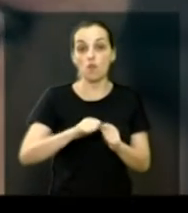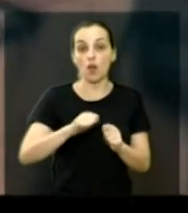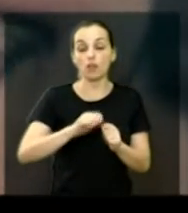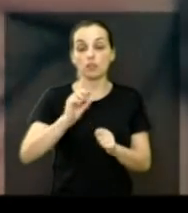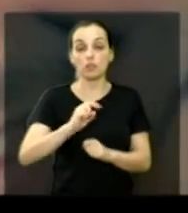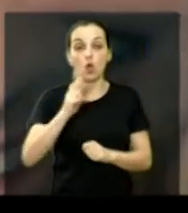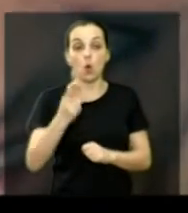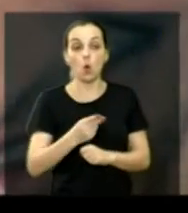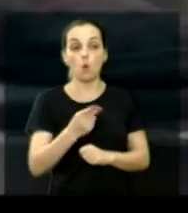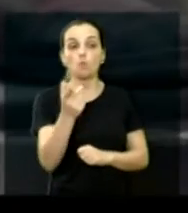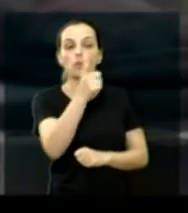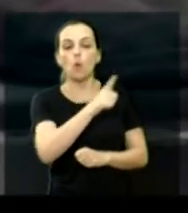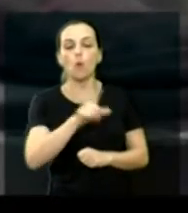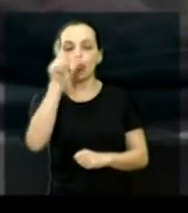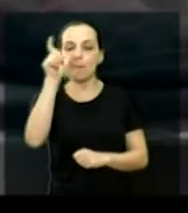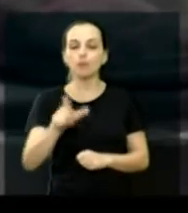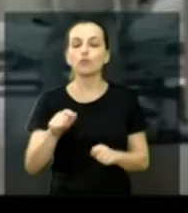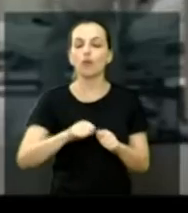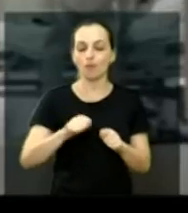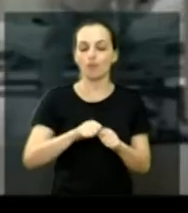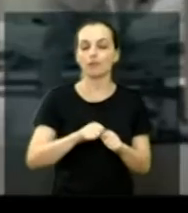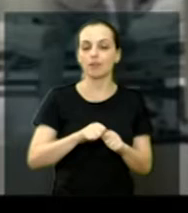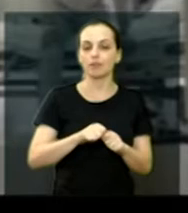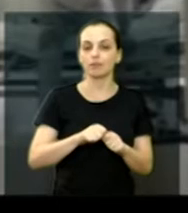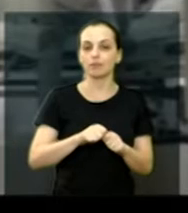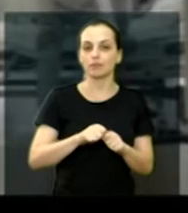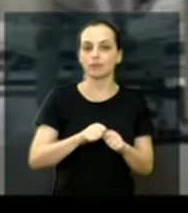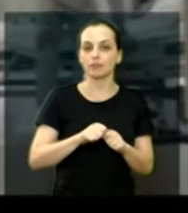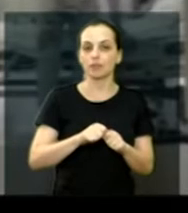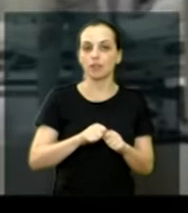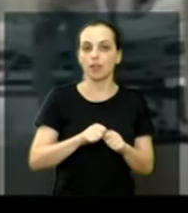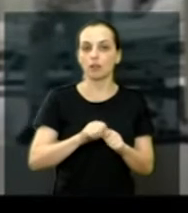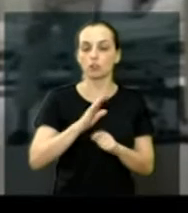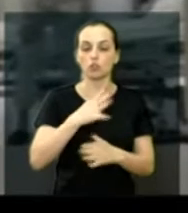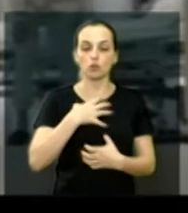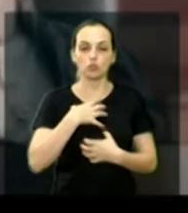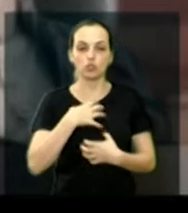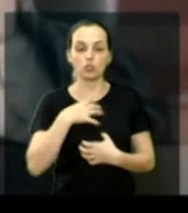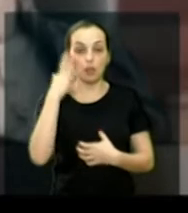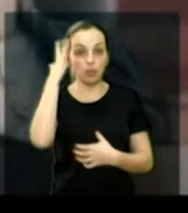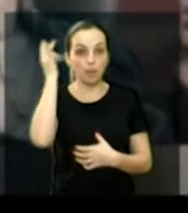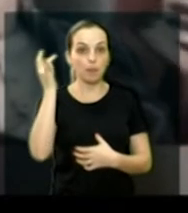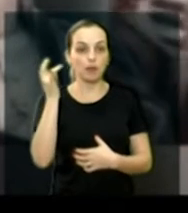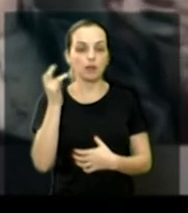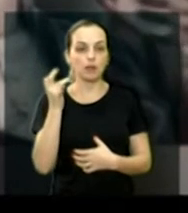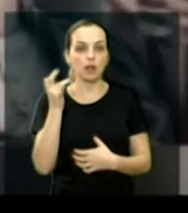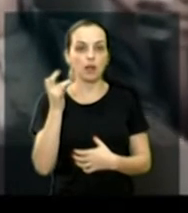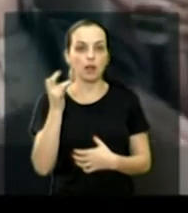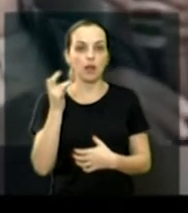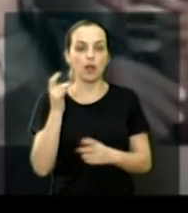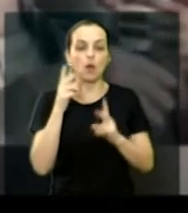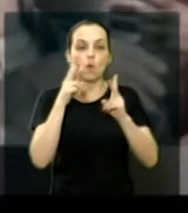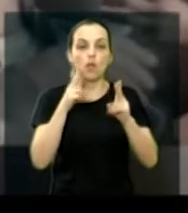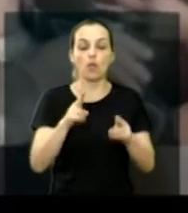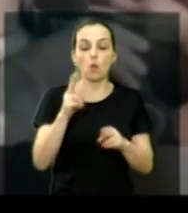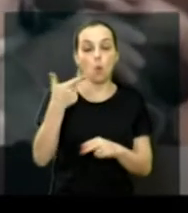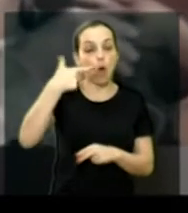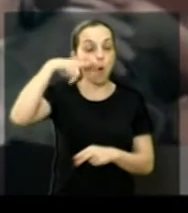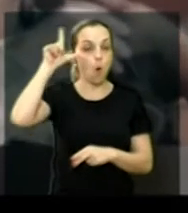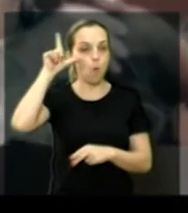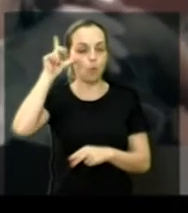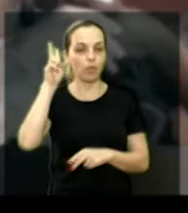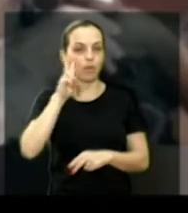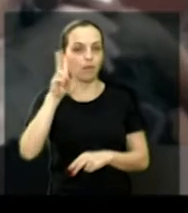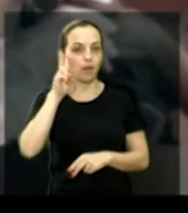alguém irá fazer por você a sua imagem amanhã é o que você fez ontem e lembre-se